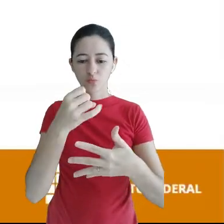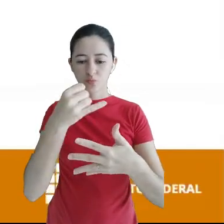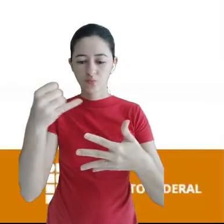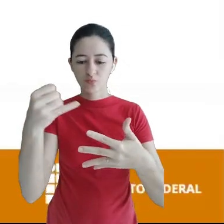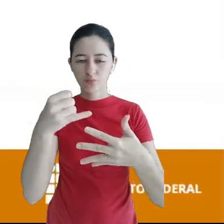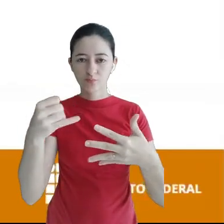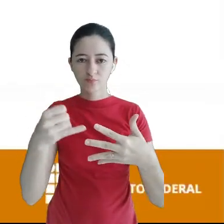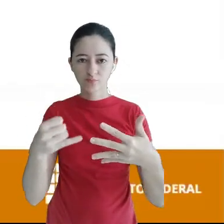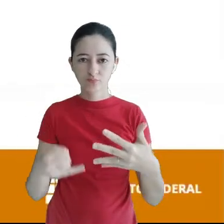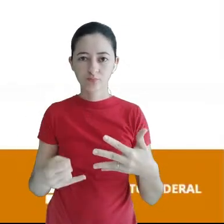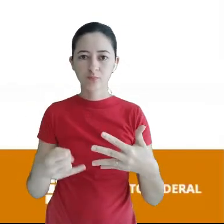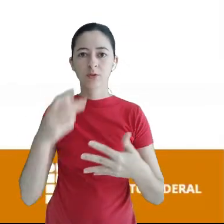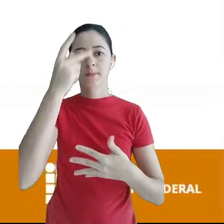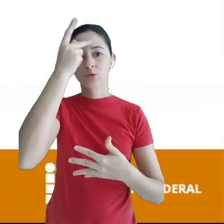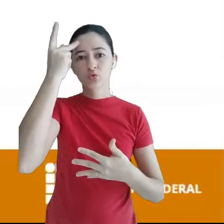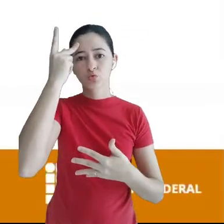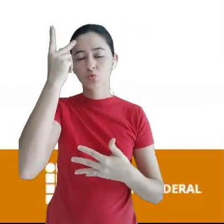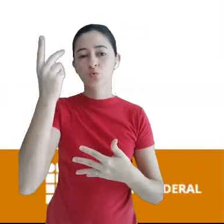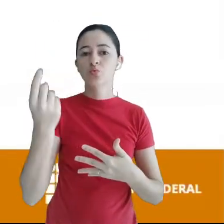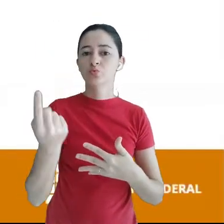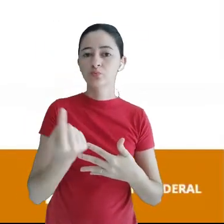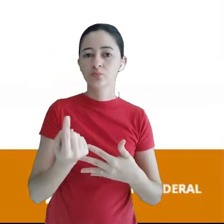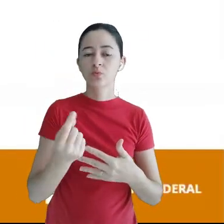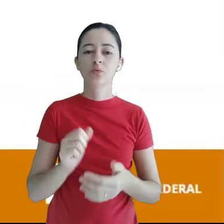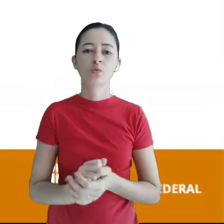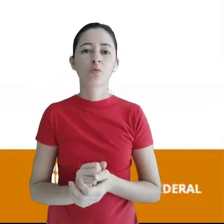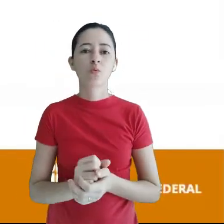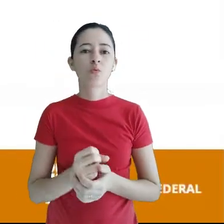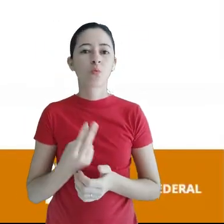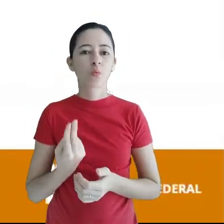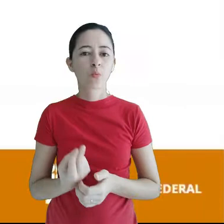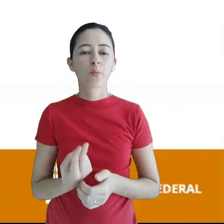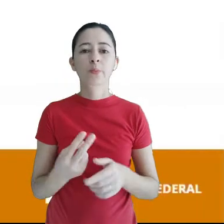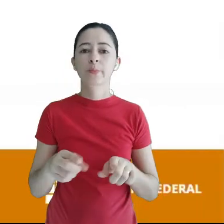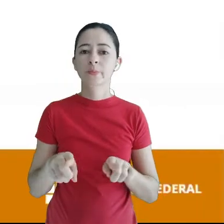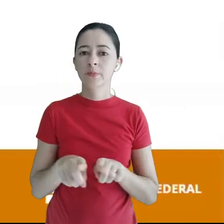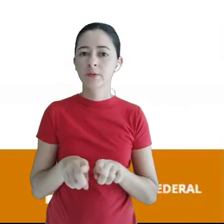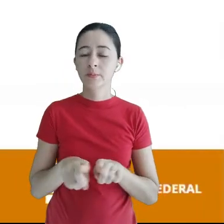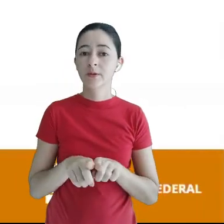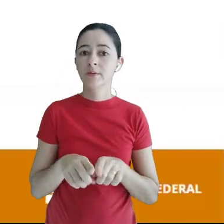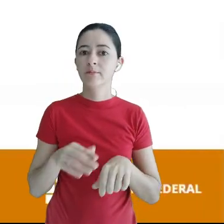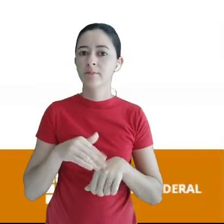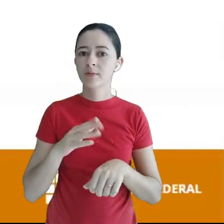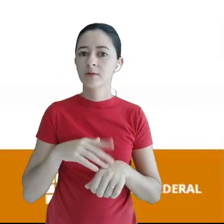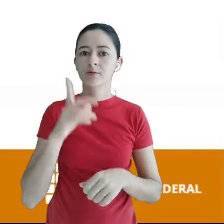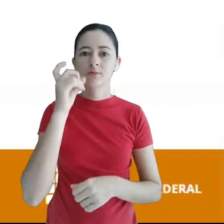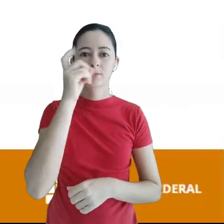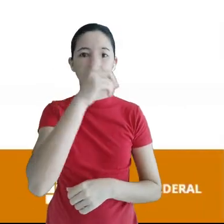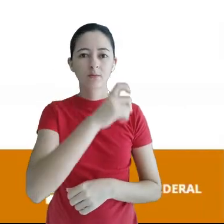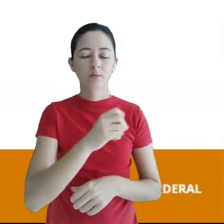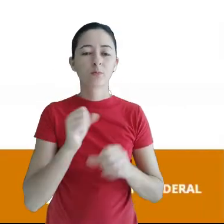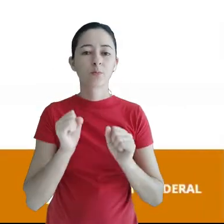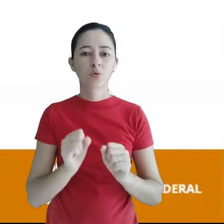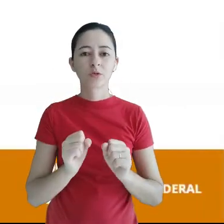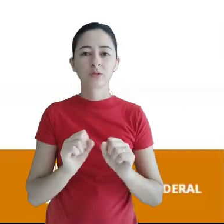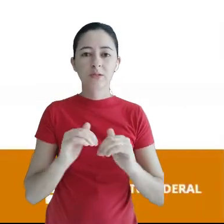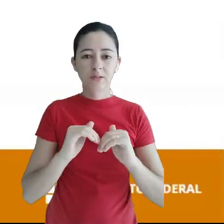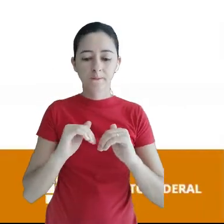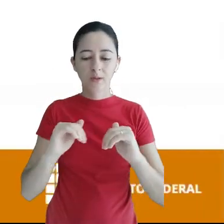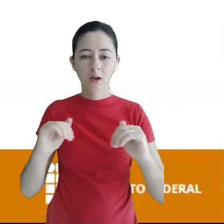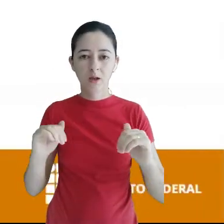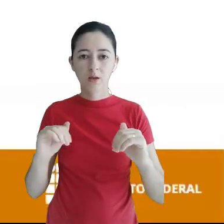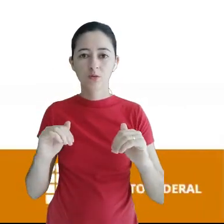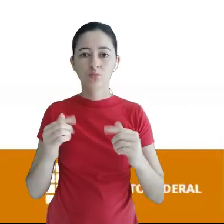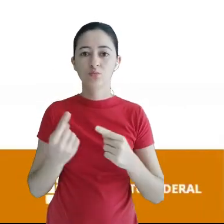cliente, tranquilo, sem problema nenhum. Mas o endereço é algo mais complexo, ele pode ser uma tabela